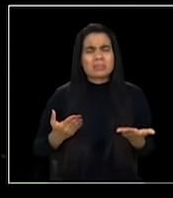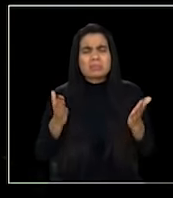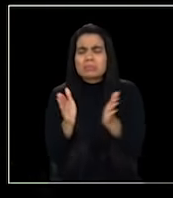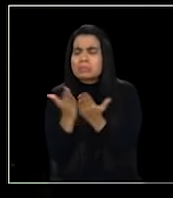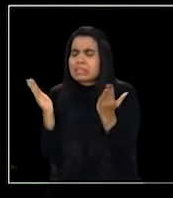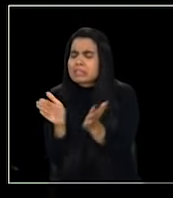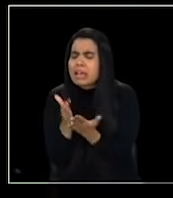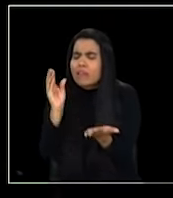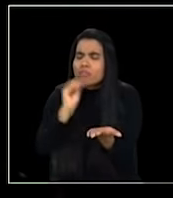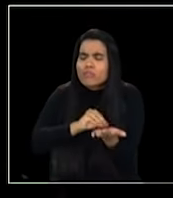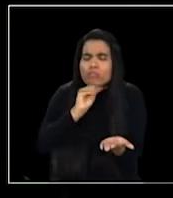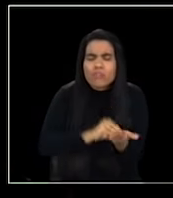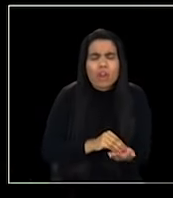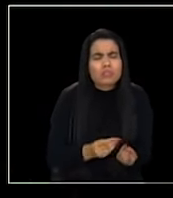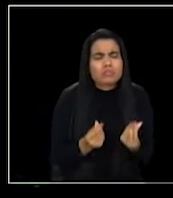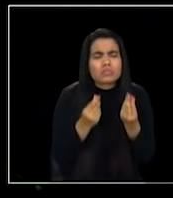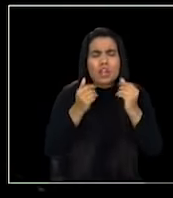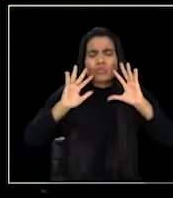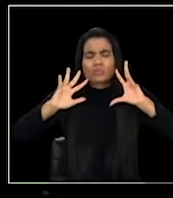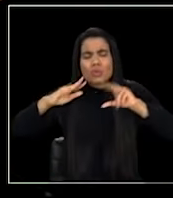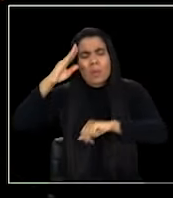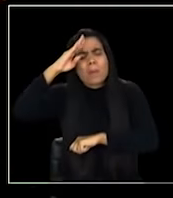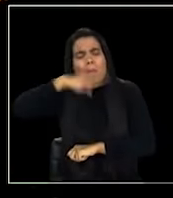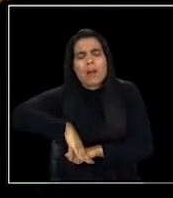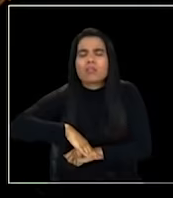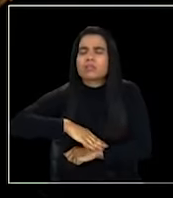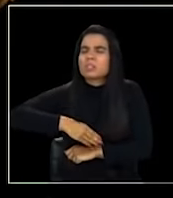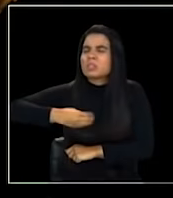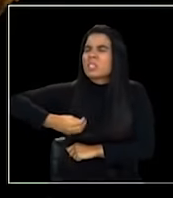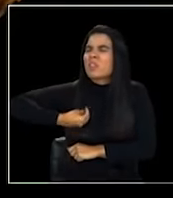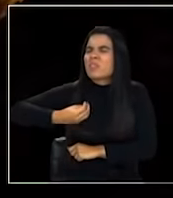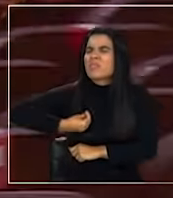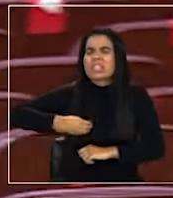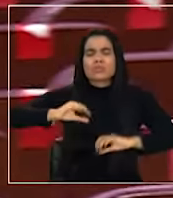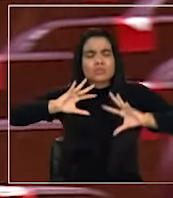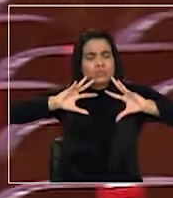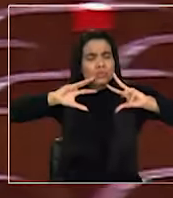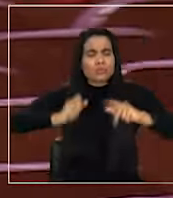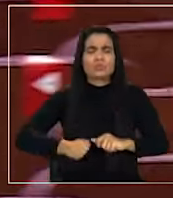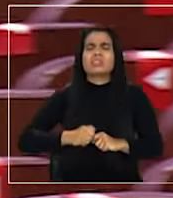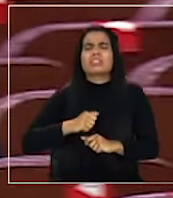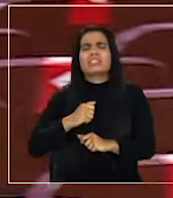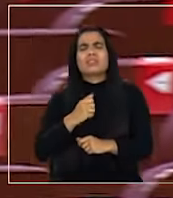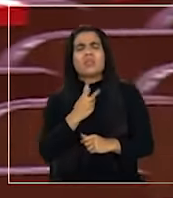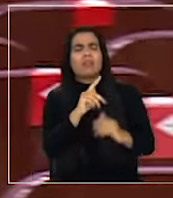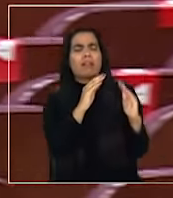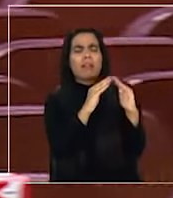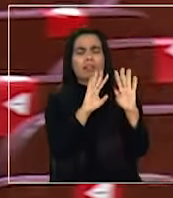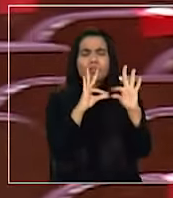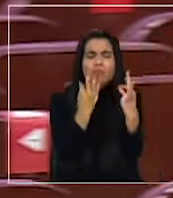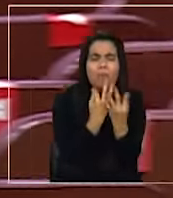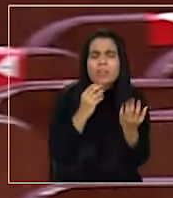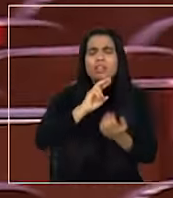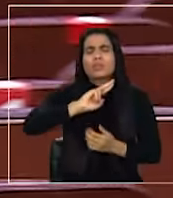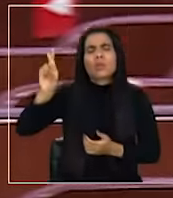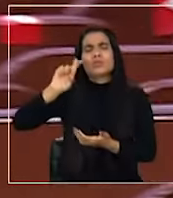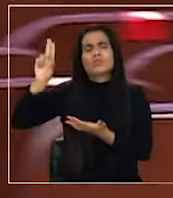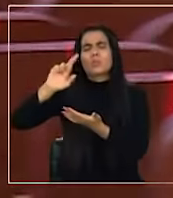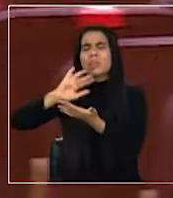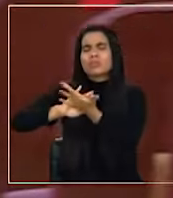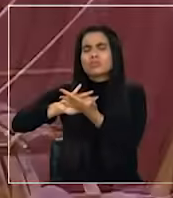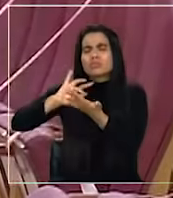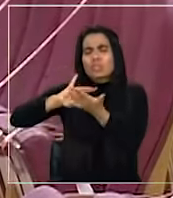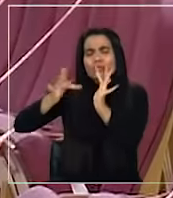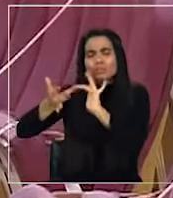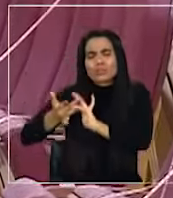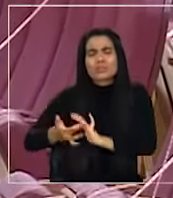miséria, todo o mal que se acercou de você, todas as trevas que estão aí na sua casa, em nome do meu Senhor